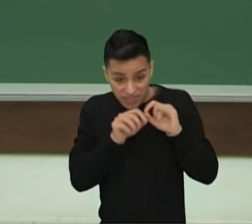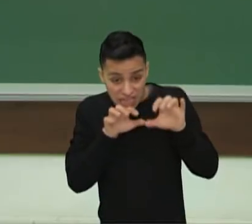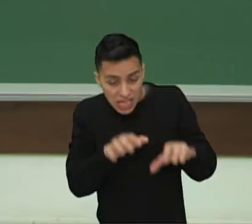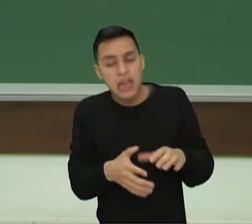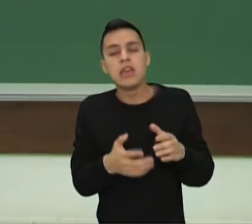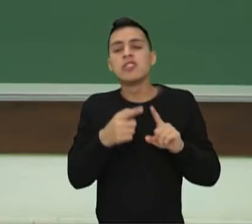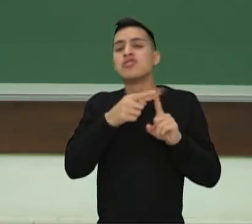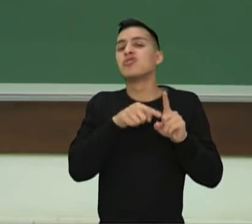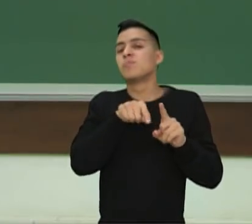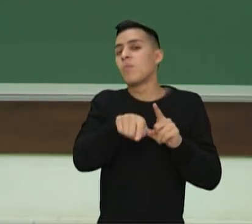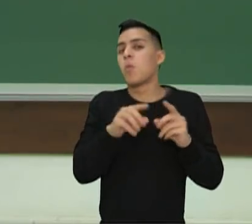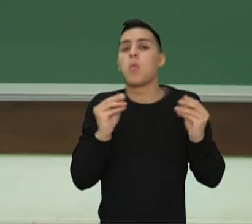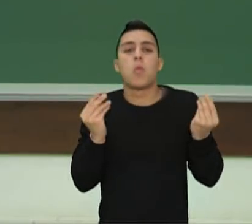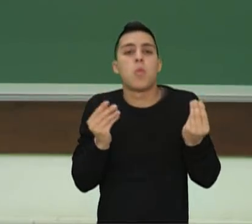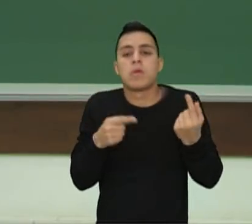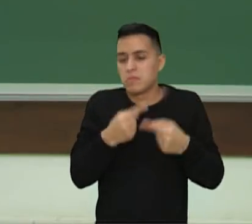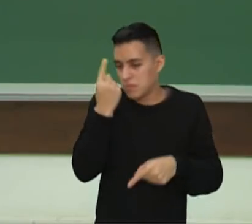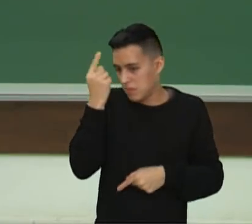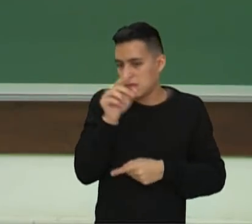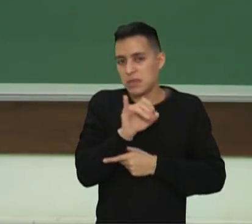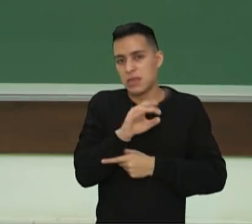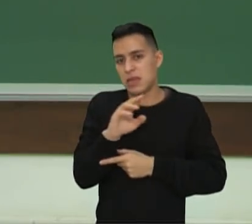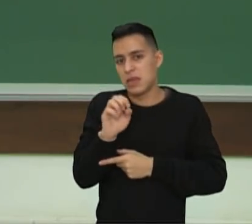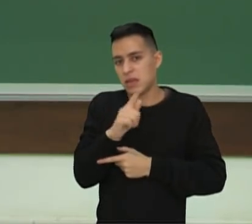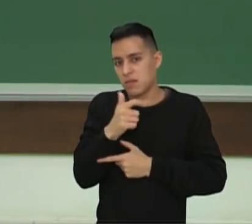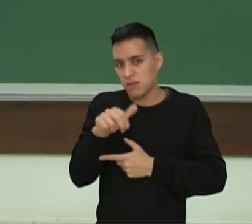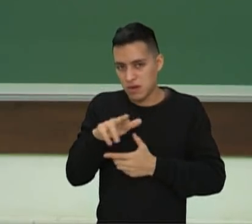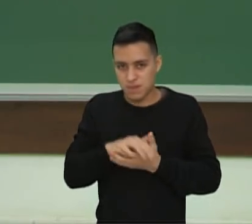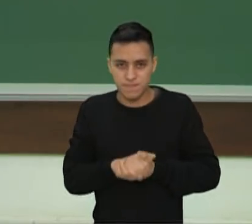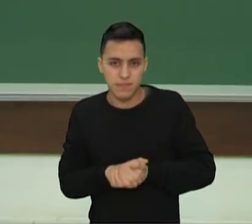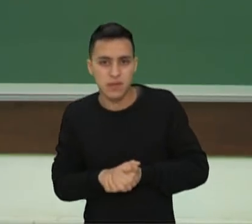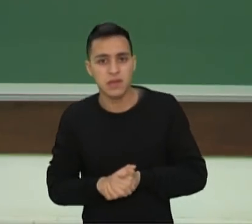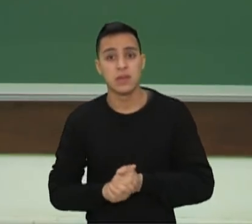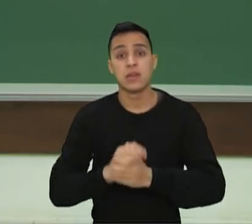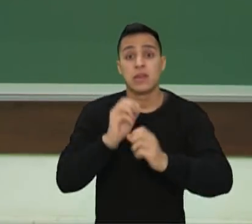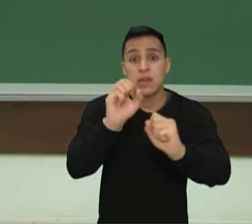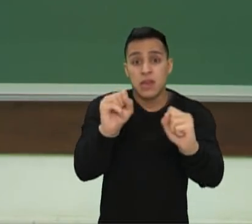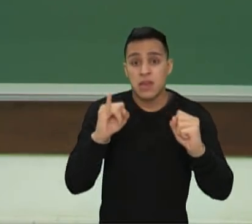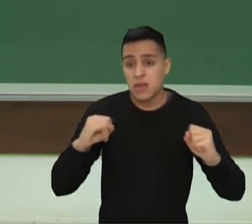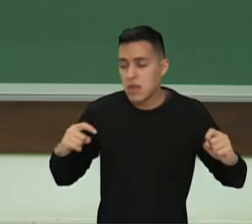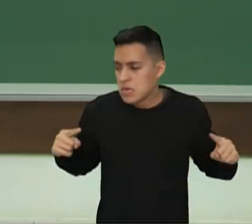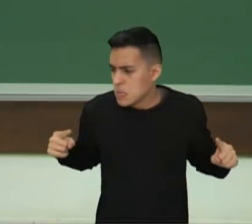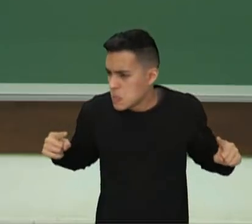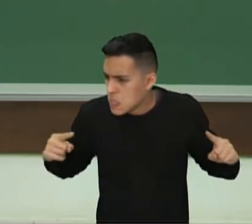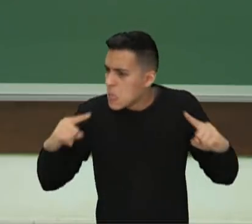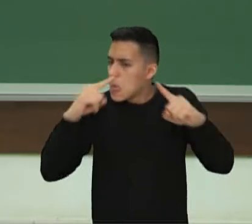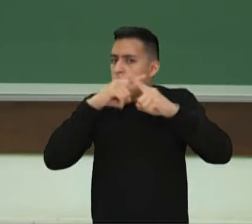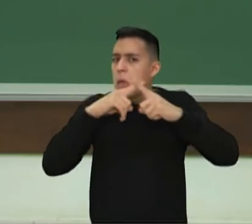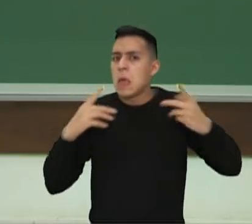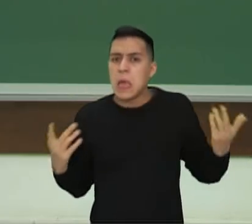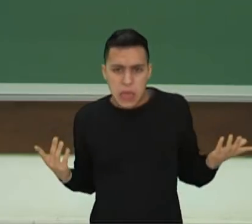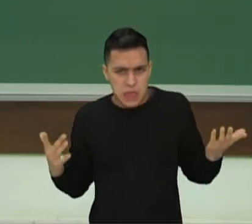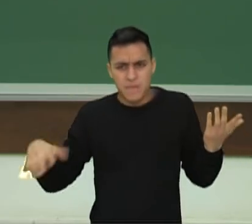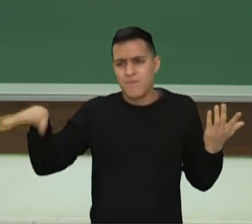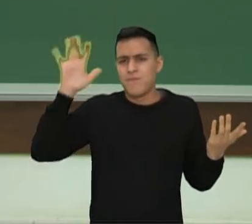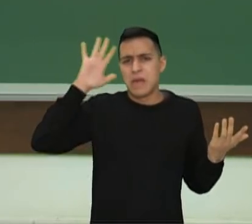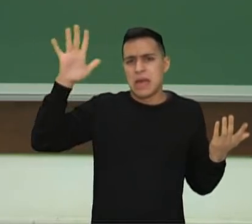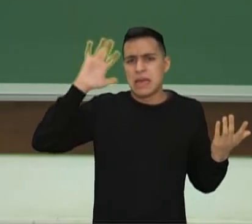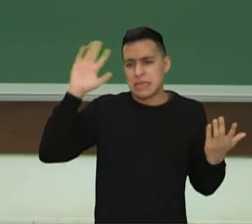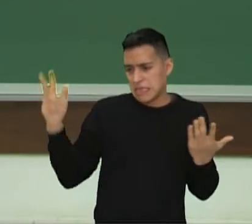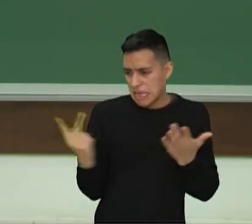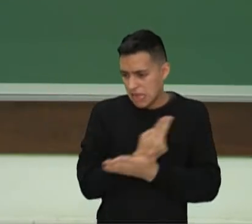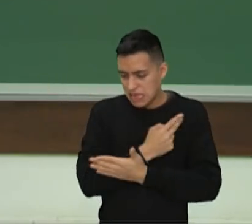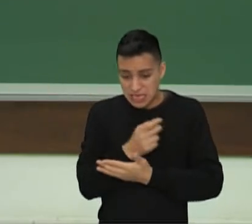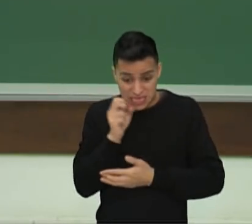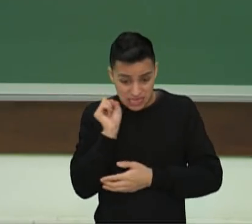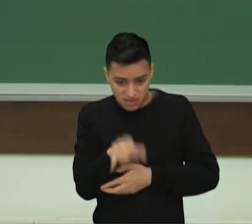tipo de jogada, também é uma jogada irregular. Então, se eu estou num campeonato, olha quantas jogadas erradas existem. Se eu estou